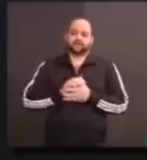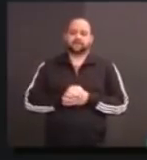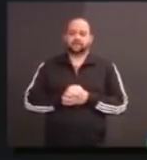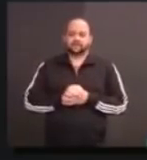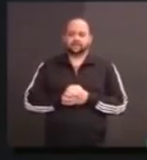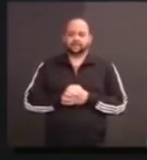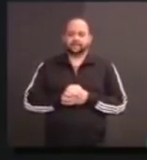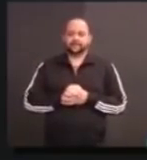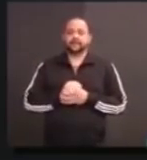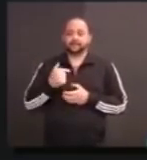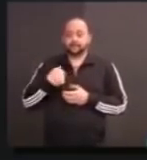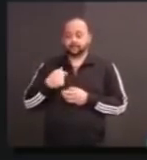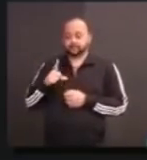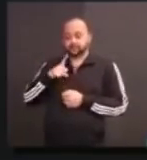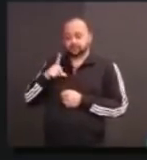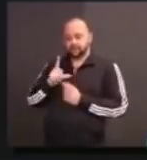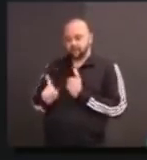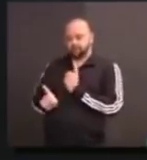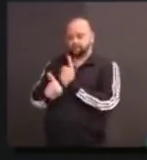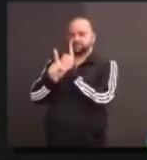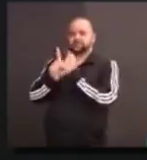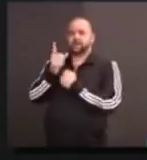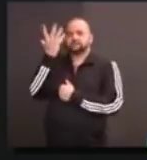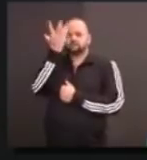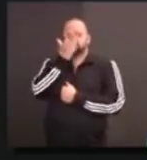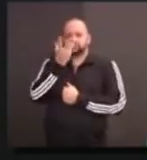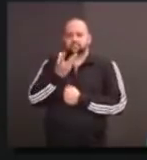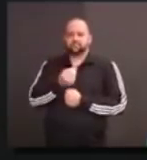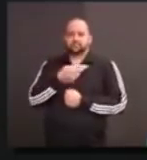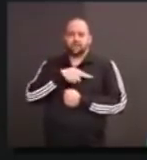havia encontrado no espiritismo